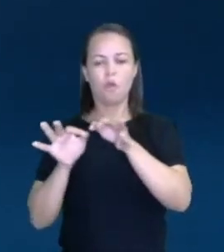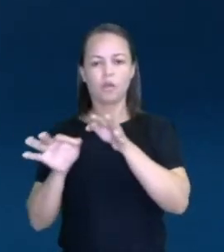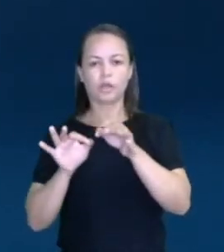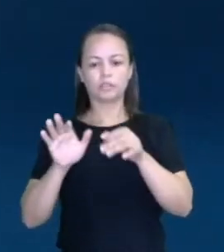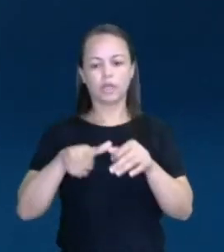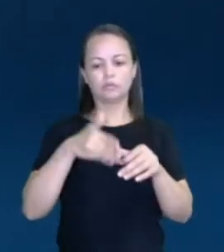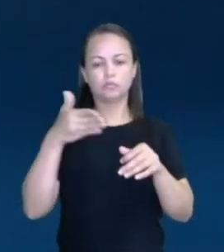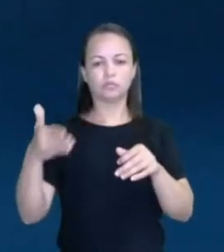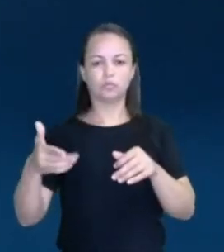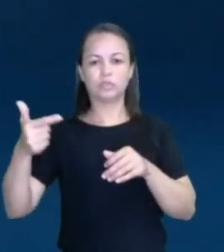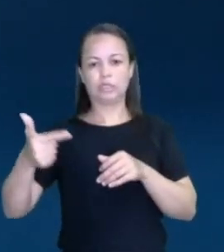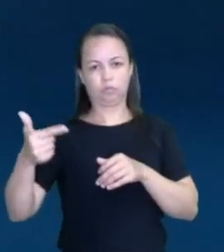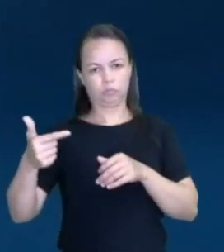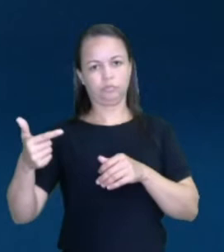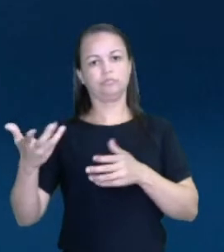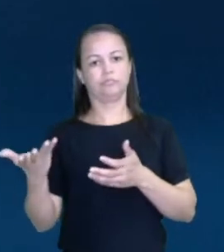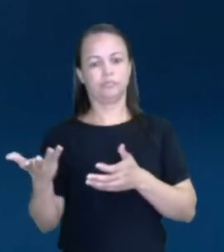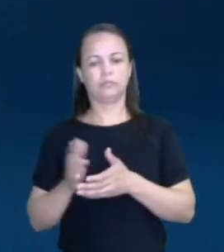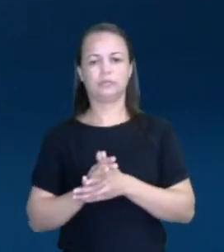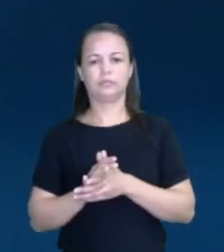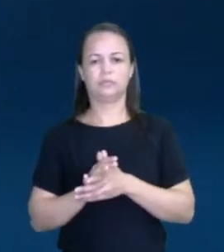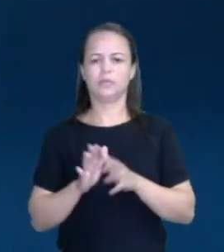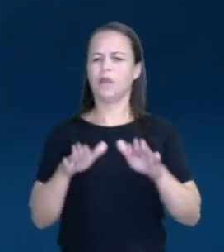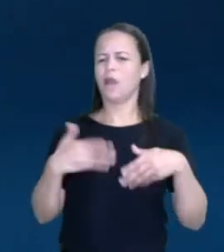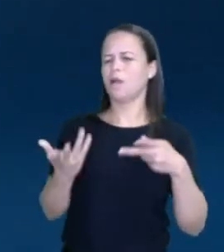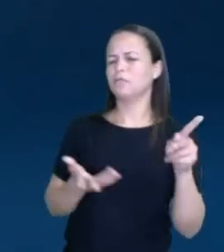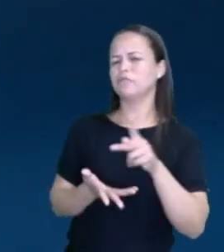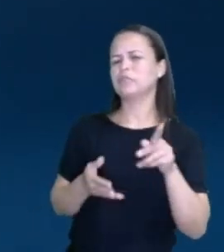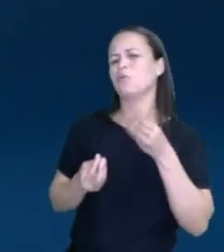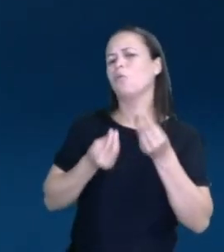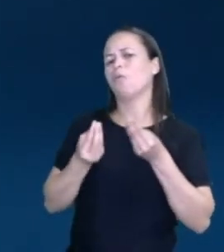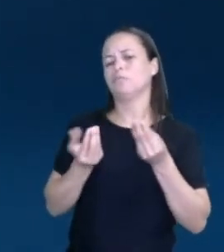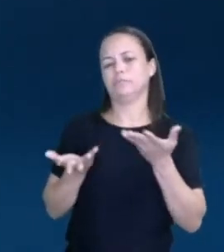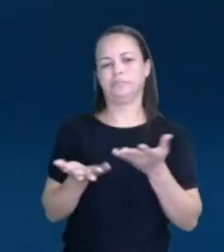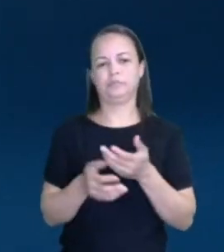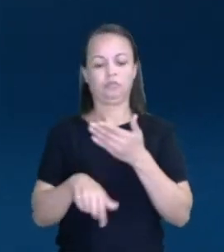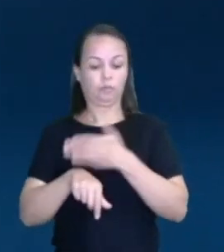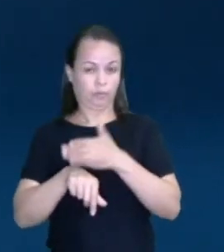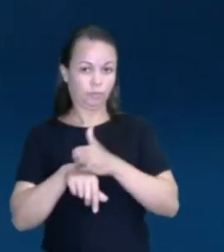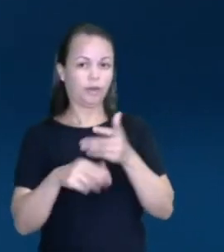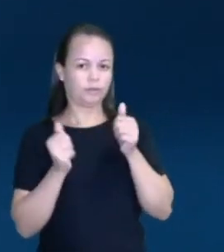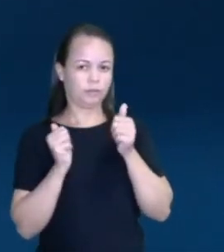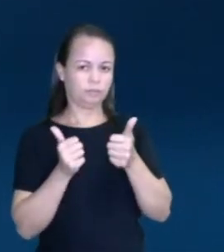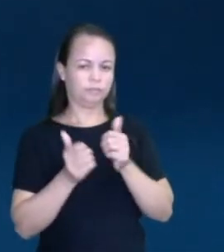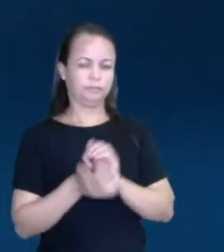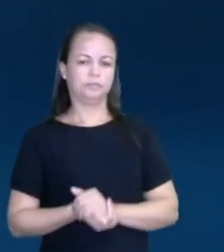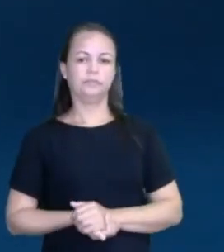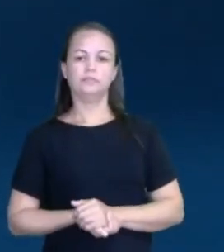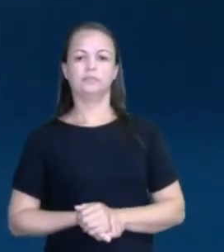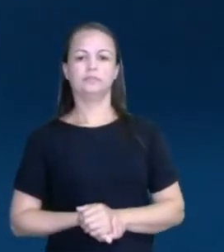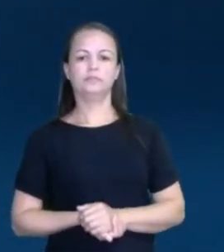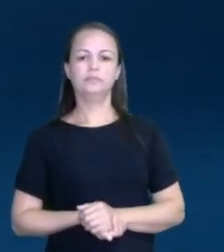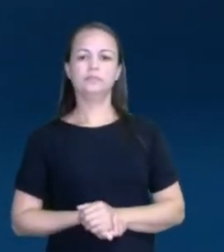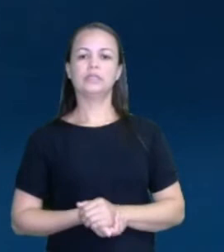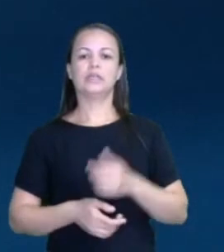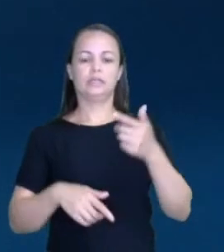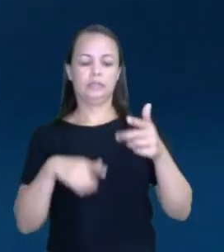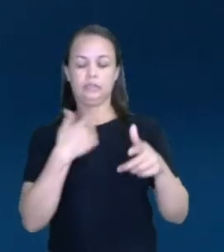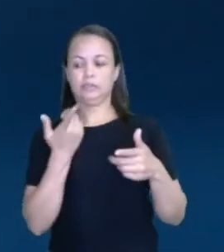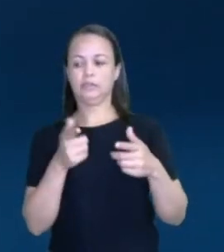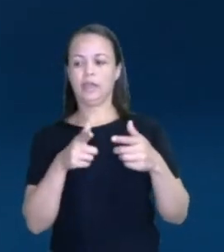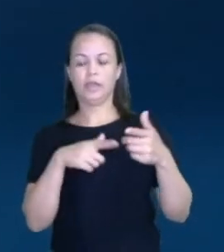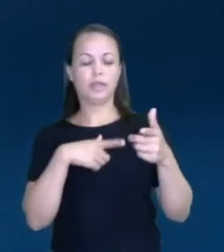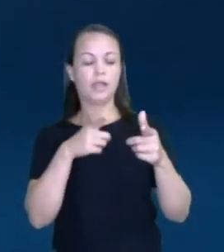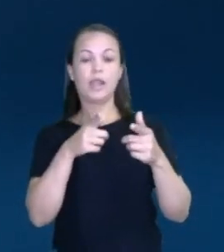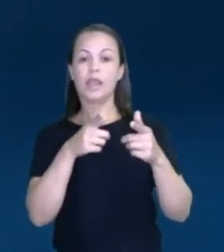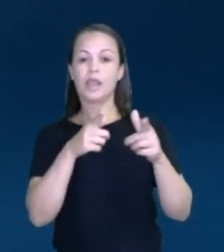no segundo membro. Ah, professor, como assim? Vamos lá, vamos organizar, vamos fazer na prática. Esse aqui tem letra?